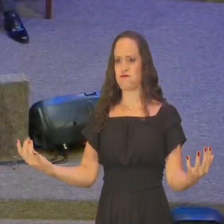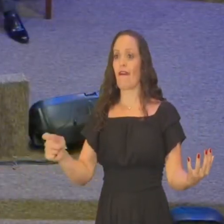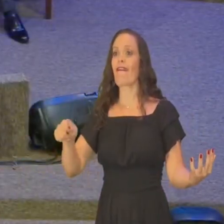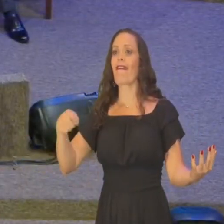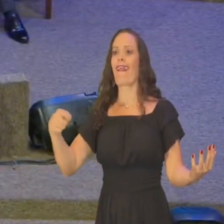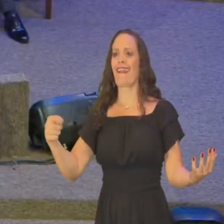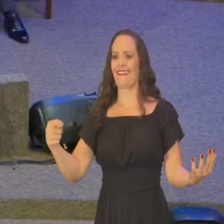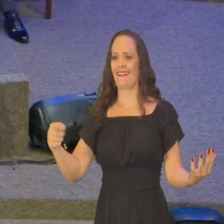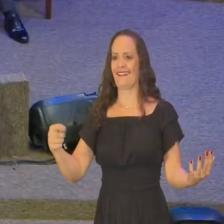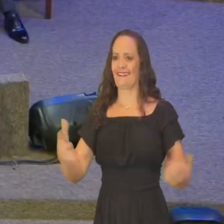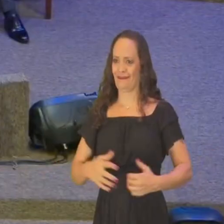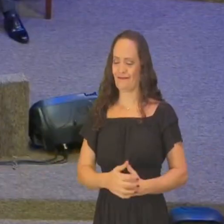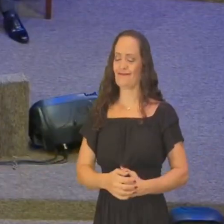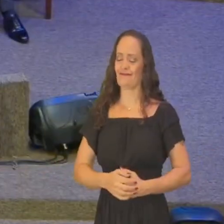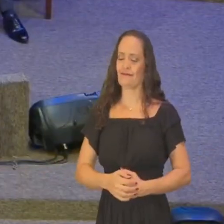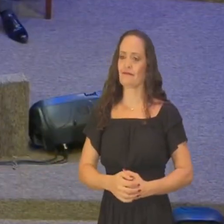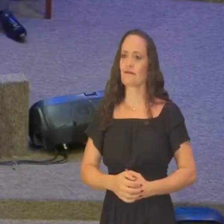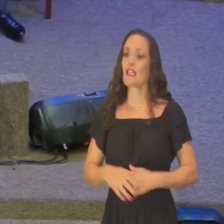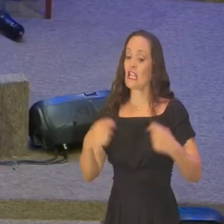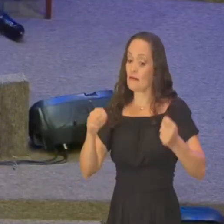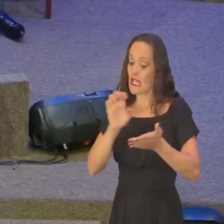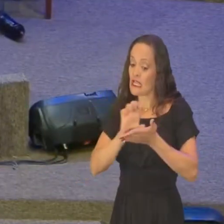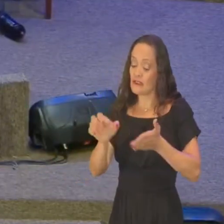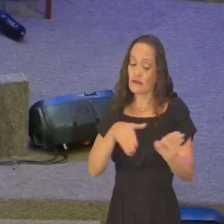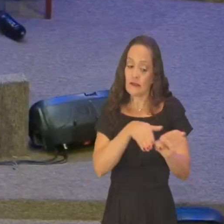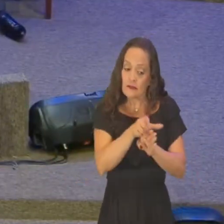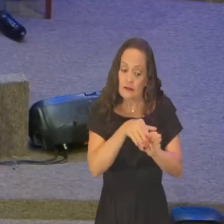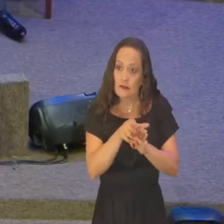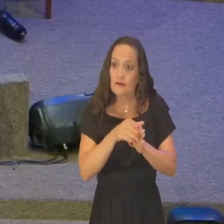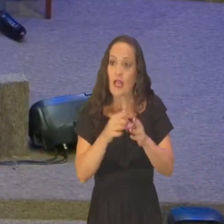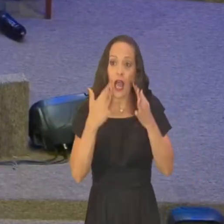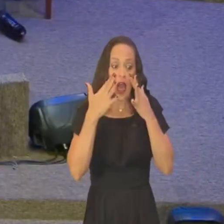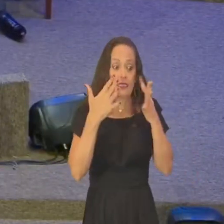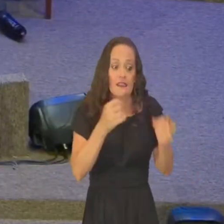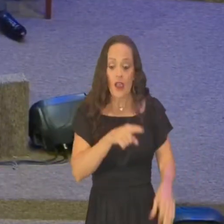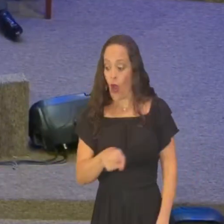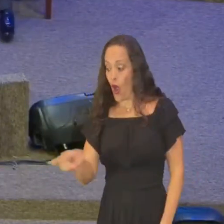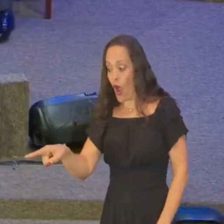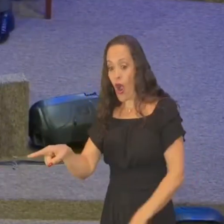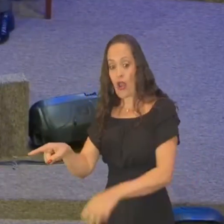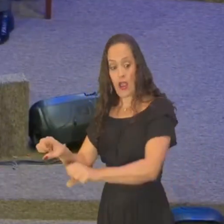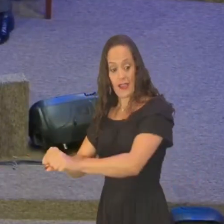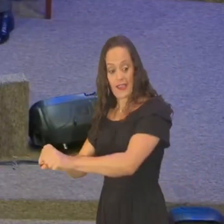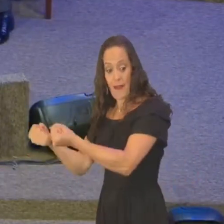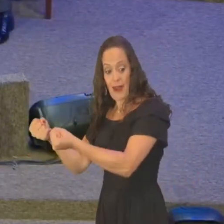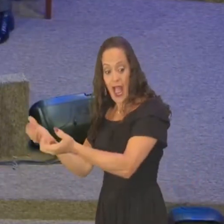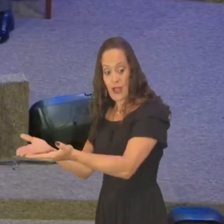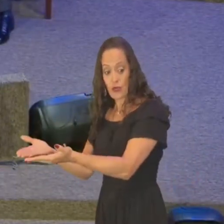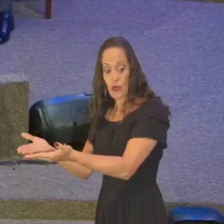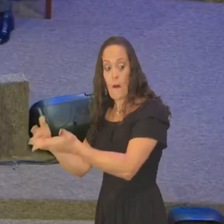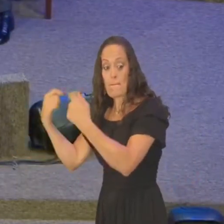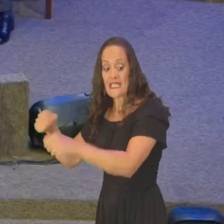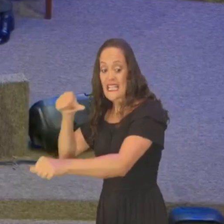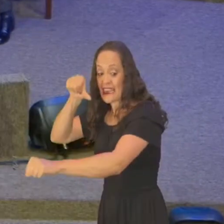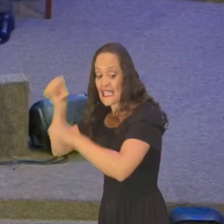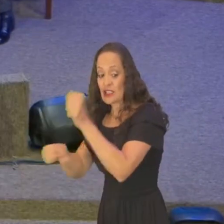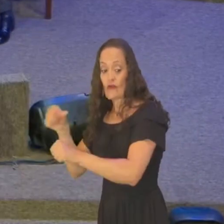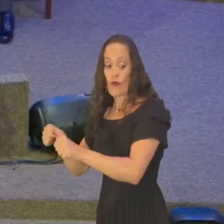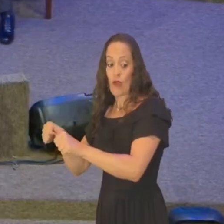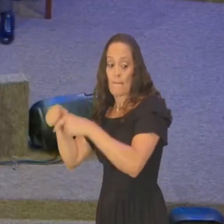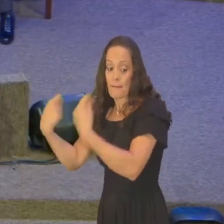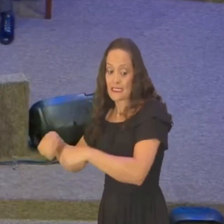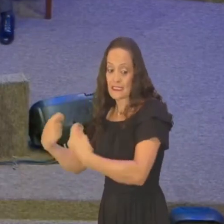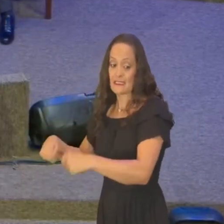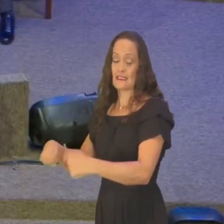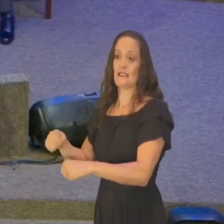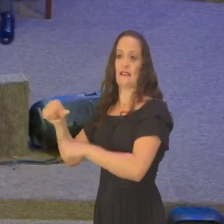ele chamasse a atenção do povo, que eles percebessem que o altar estava quebrado e a necessidade da restauração daquele altar, e de como